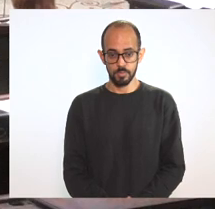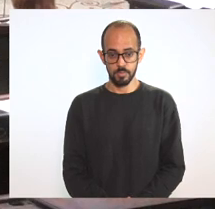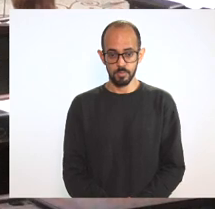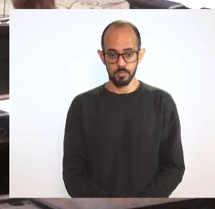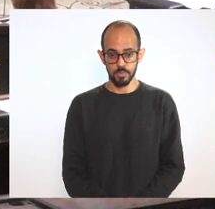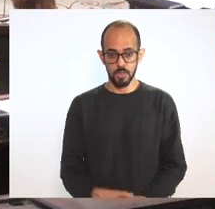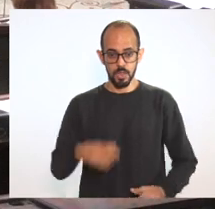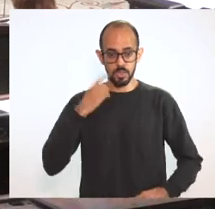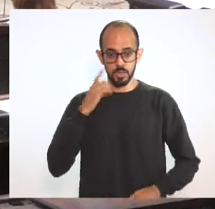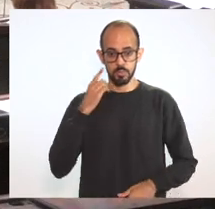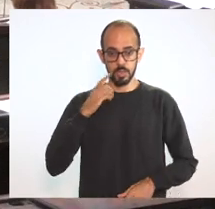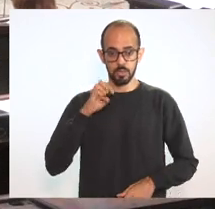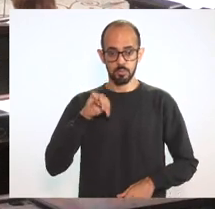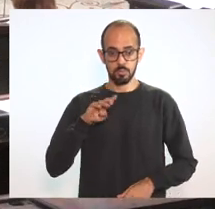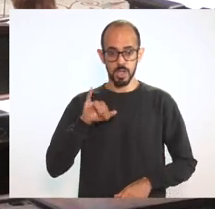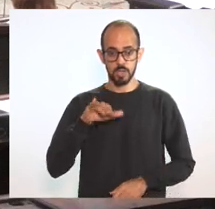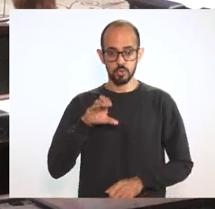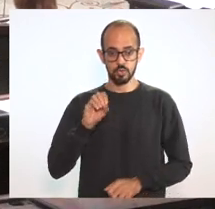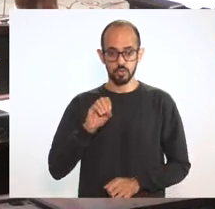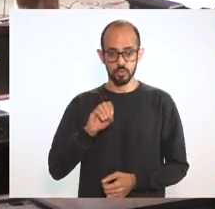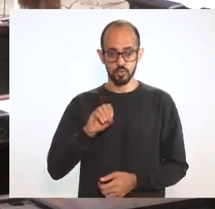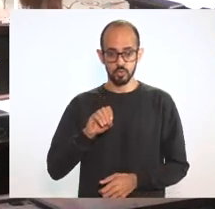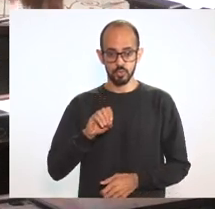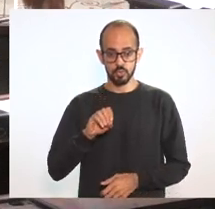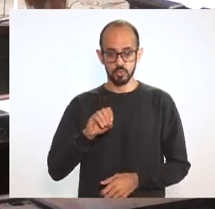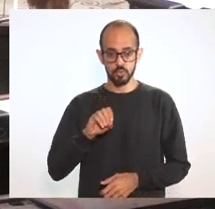Deputado Márcio Pacheco.